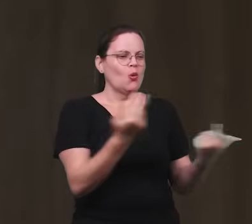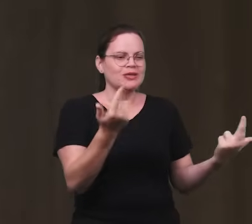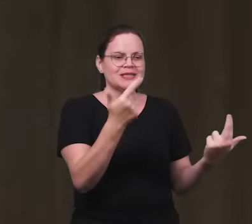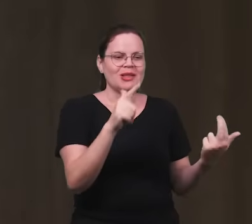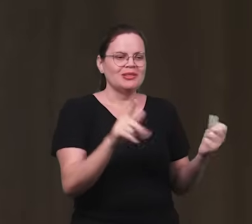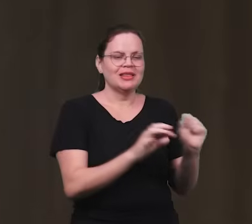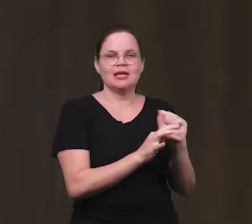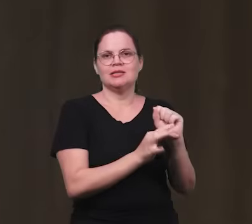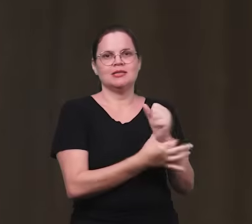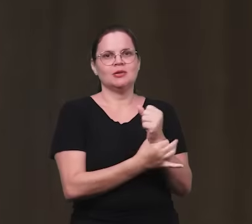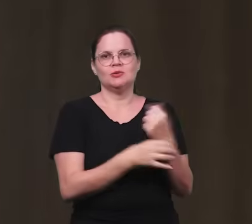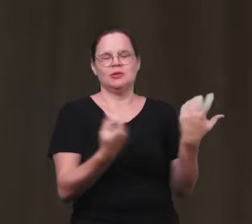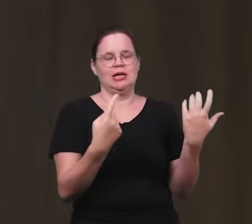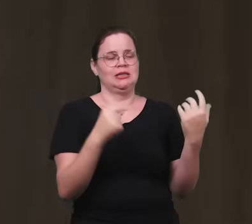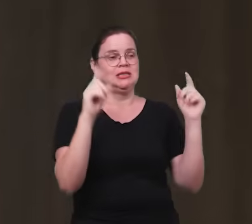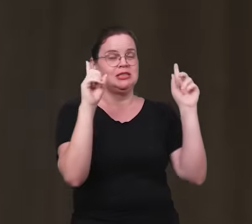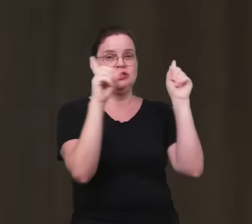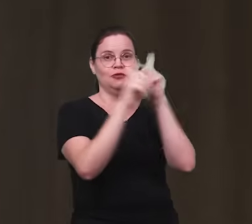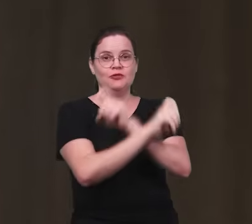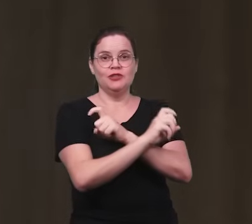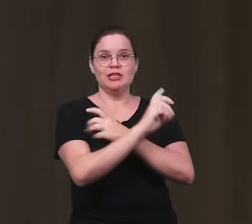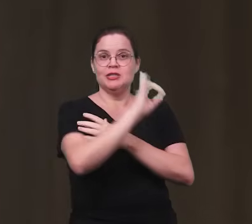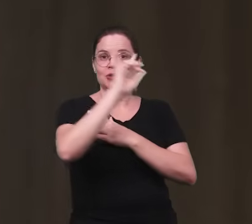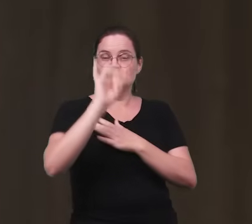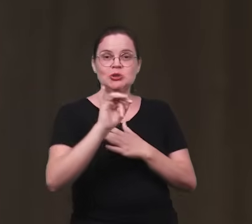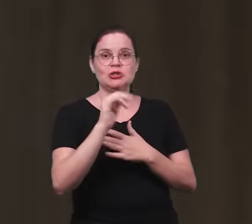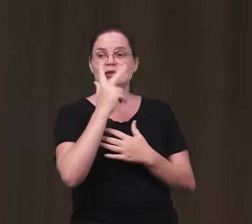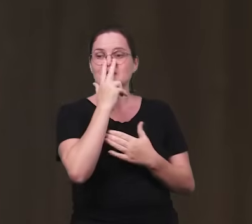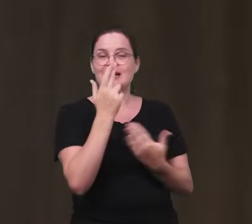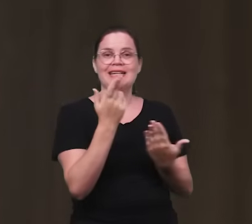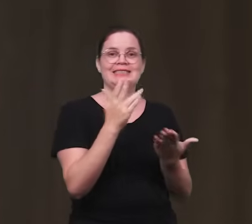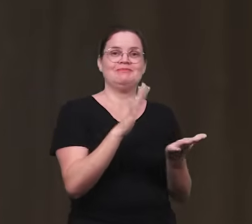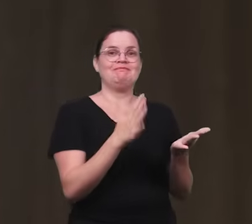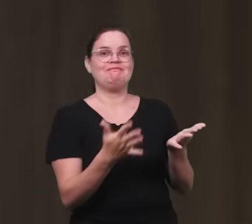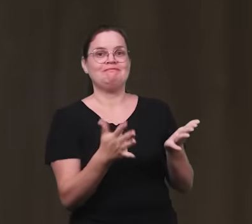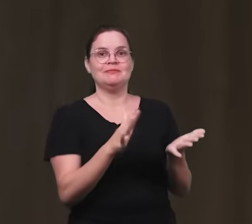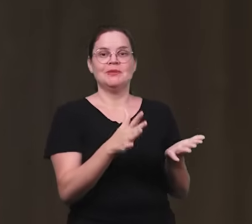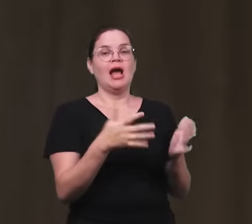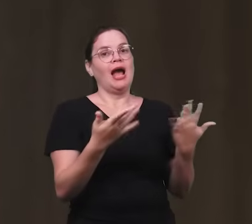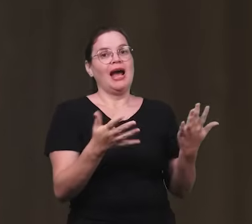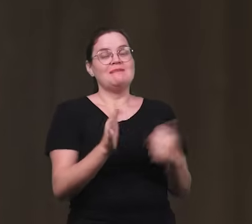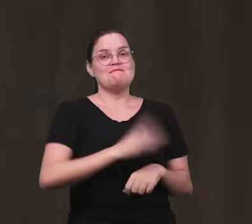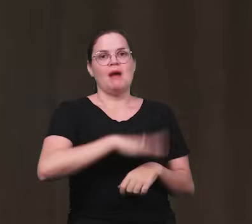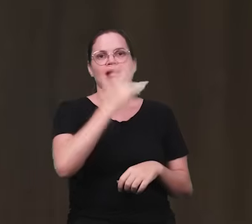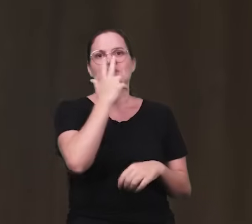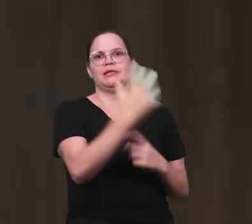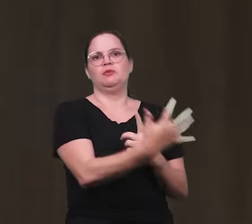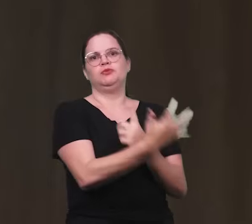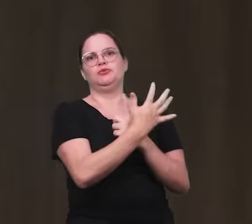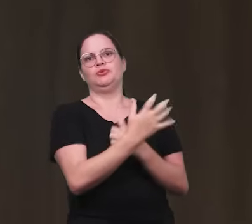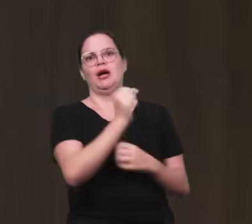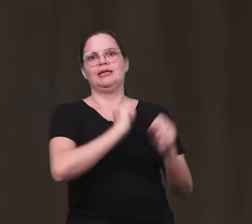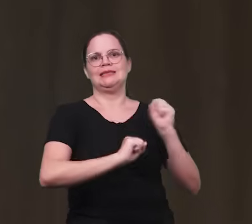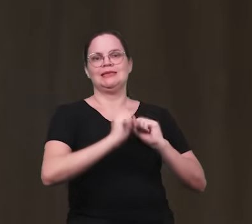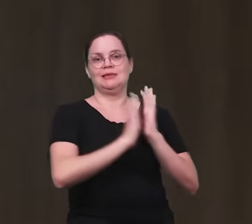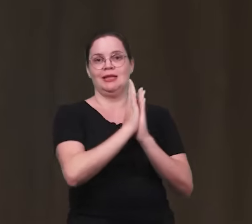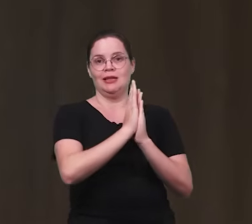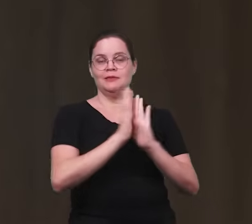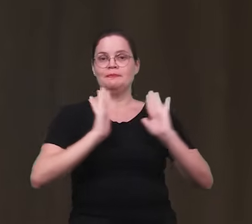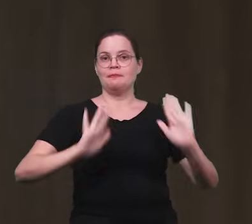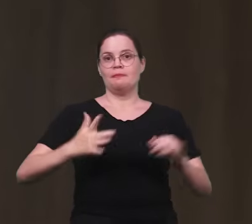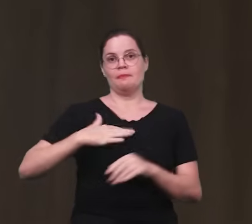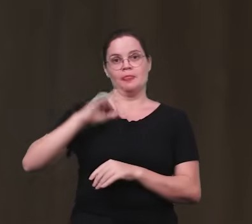tão turbulentos, tão instáveis, essa ansiedade se manifesta ainda mais em nós. Mas o Senhor está nos deixando